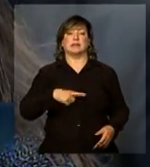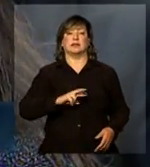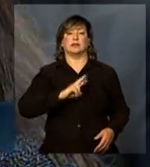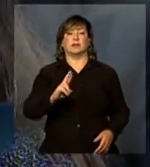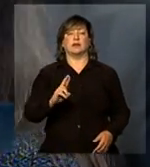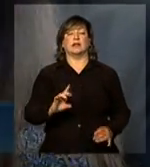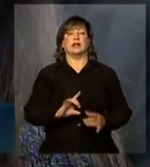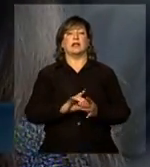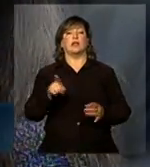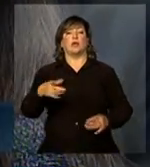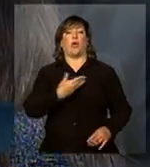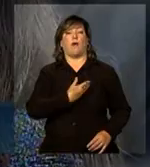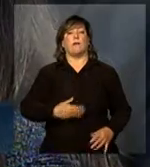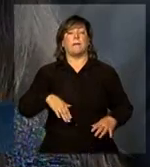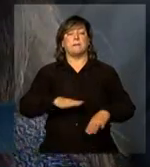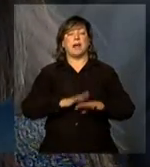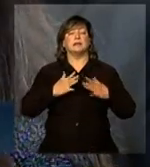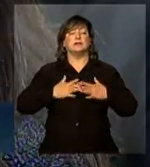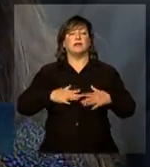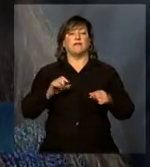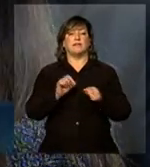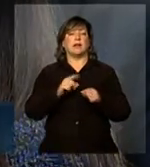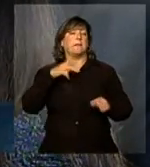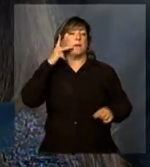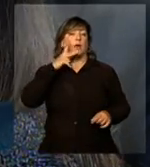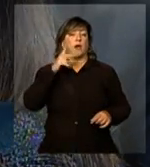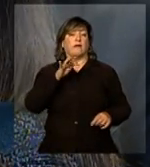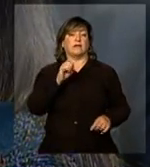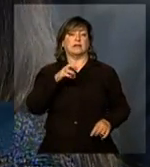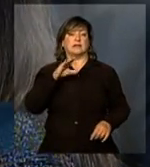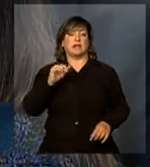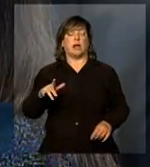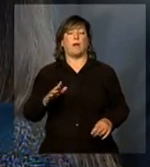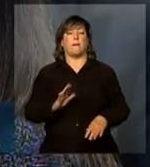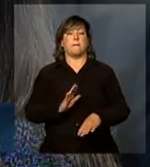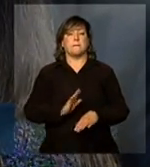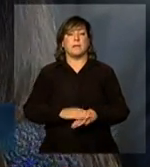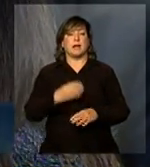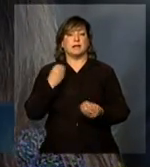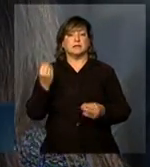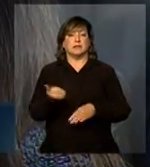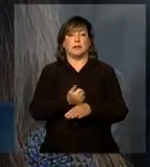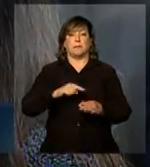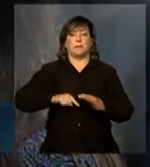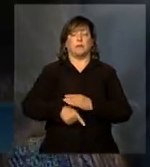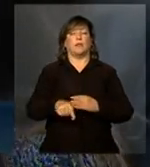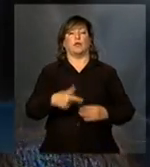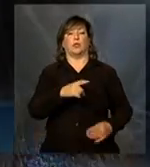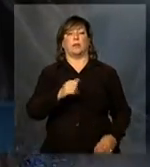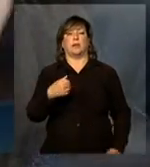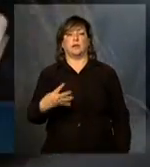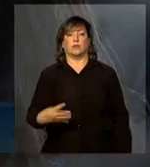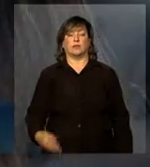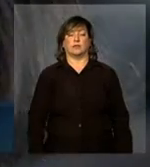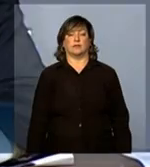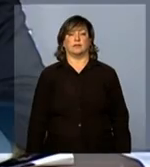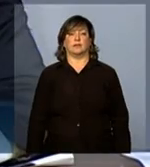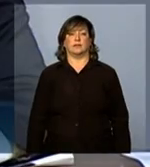mais confortável para fazer uma política fiscal mais contracionista em 2014.